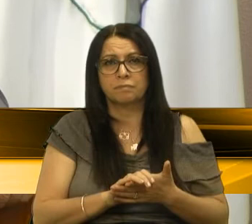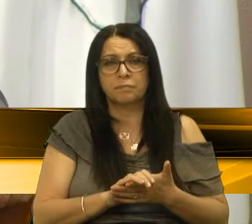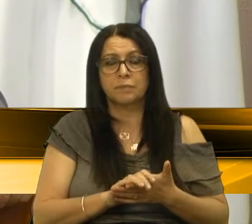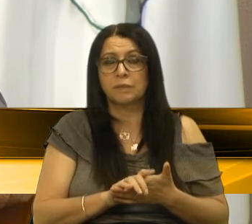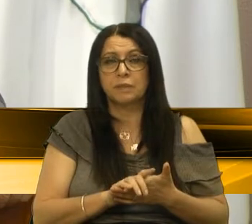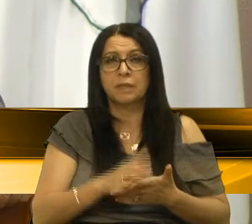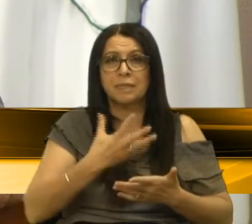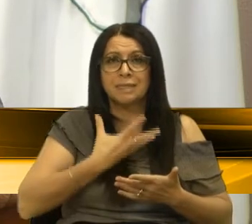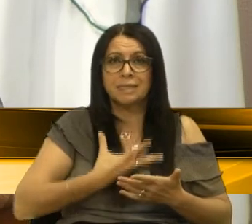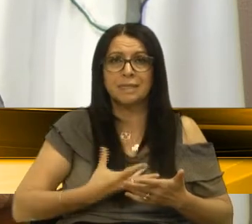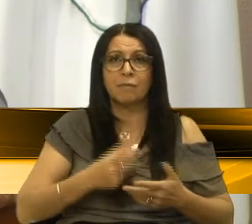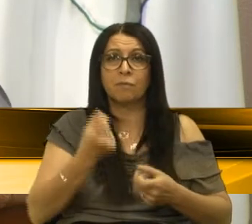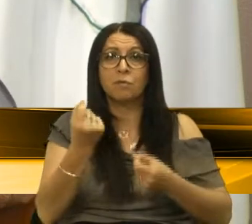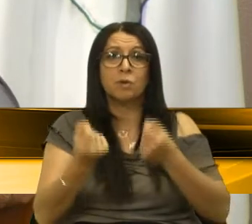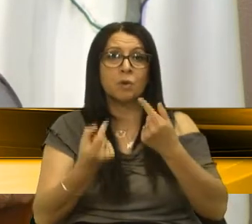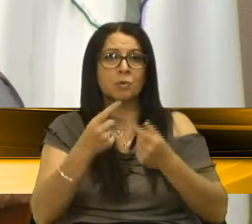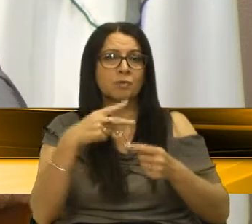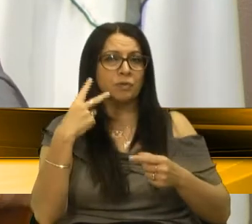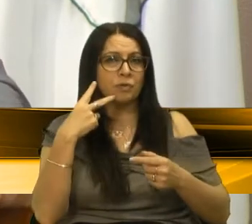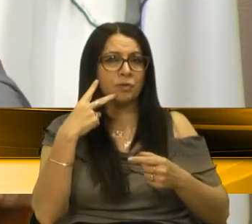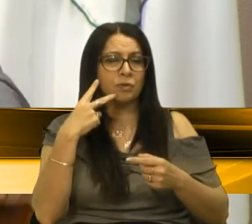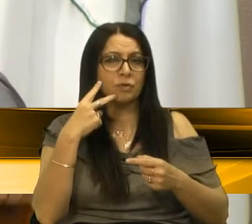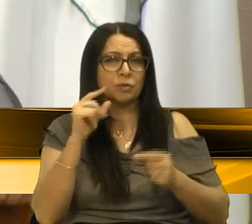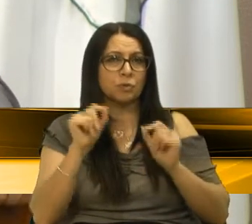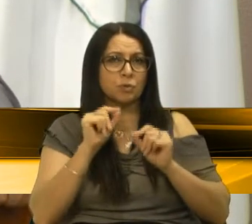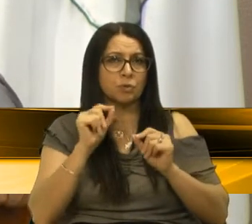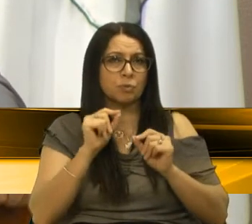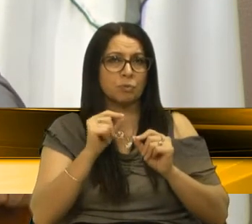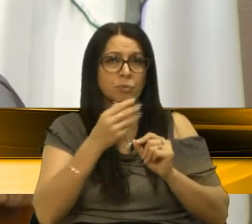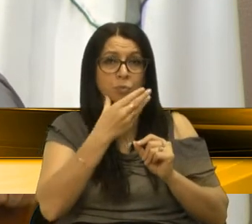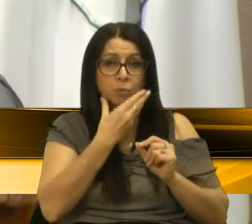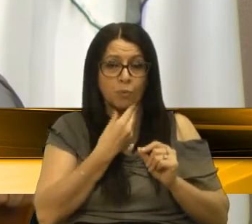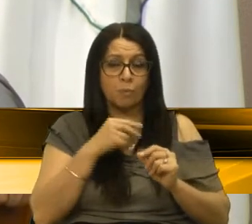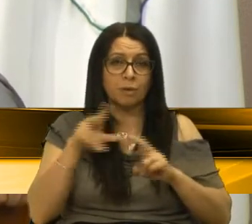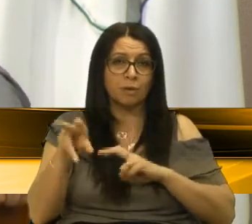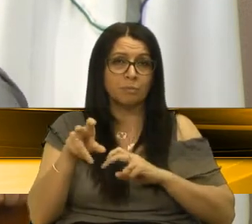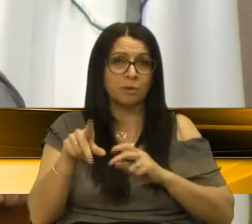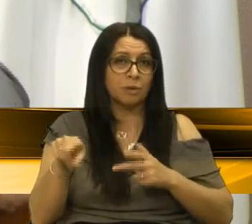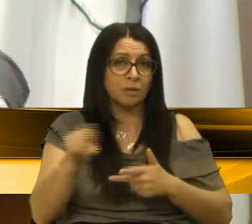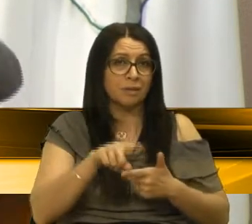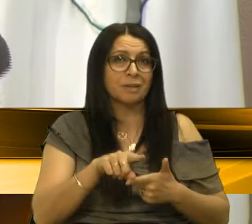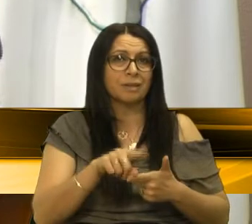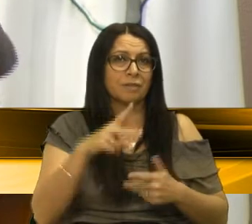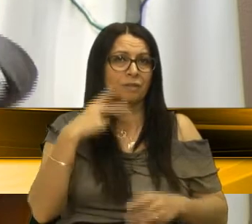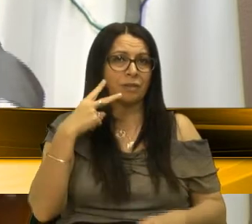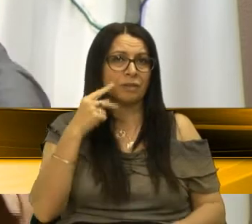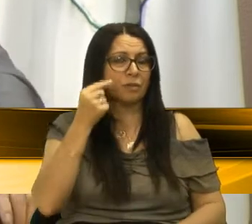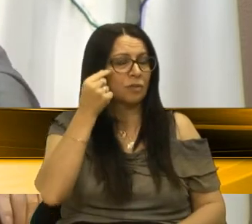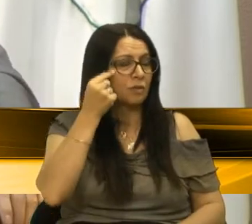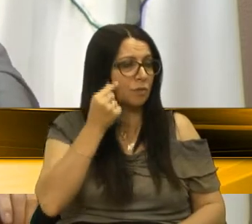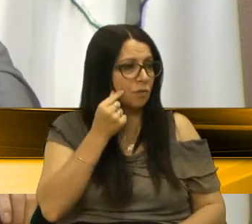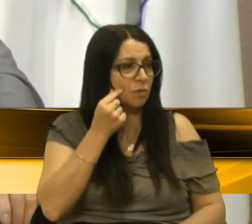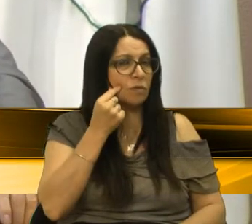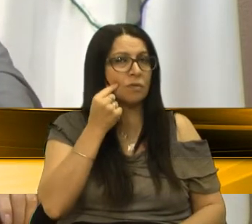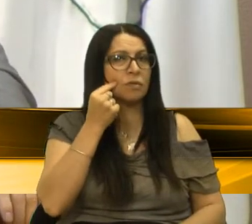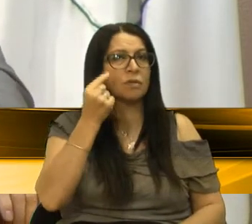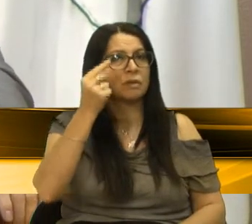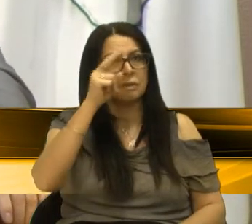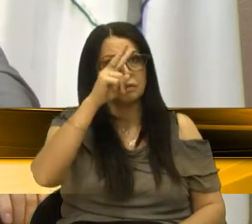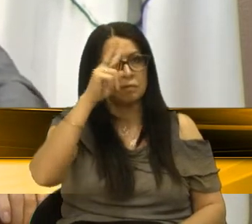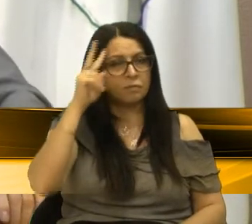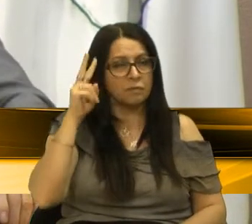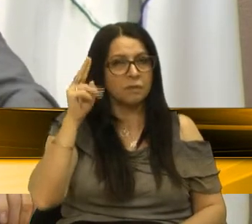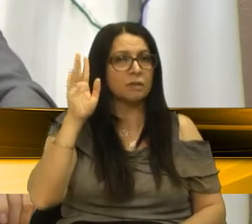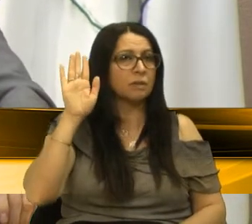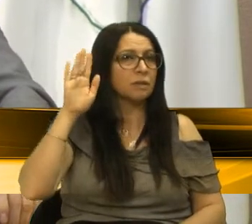incansável de alguns vereadores que têm relação com o homem do campo, com a agricultura, aqui o vereador Bandeira, o vereador Velucino, o vereador